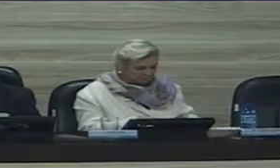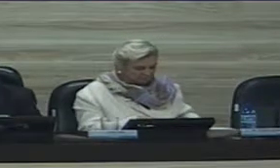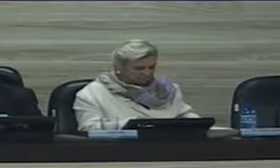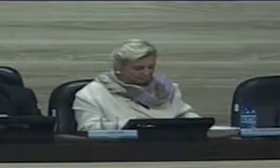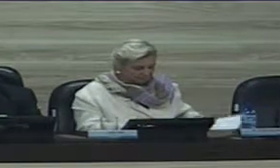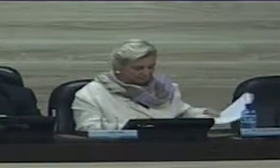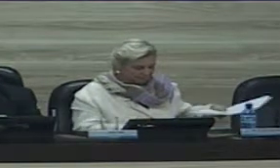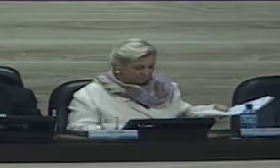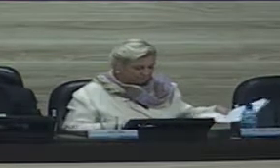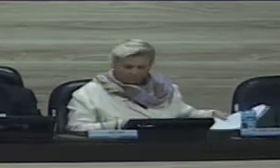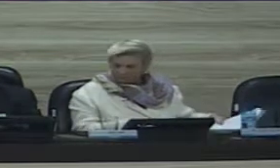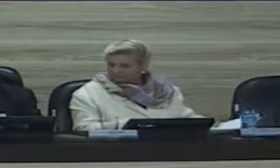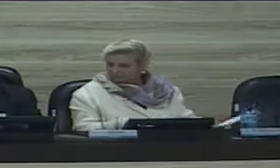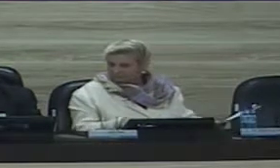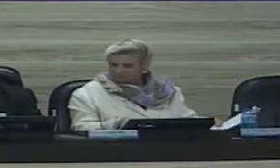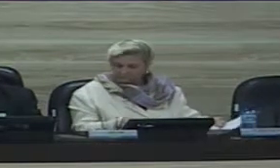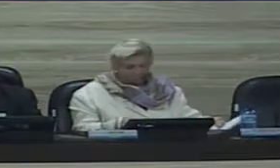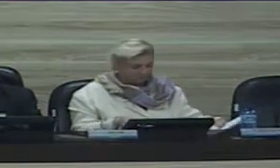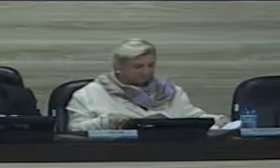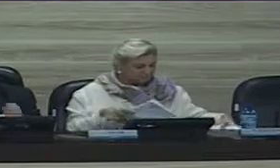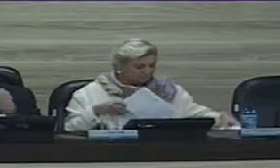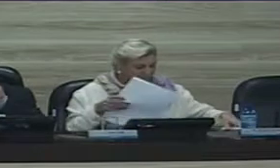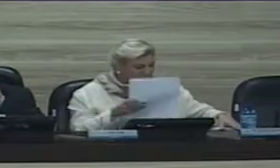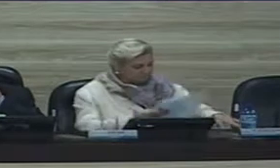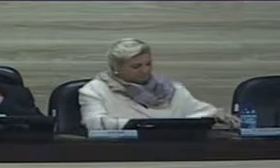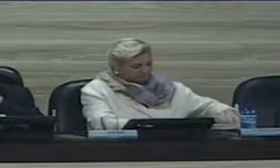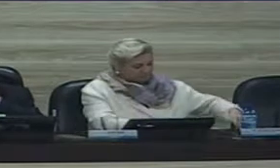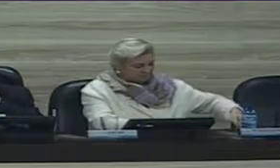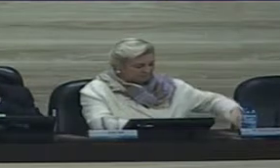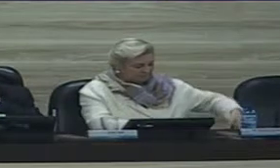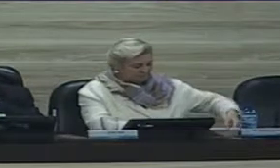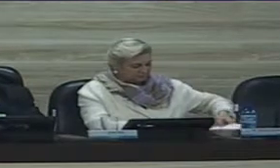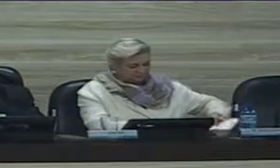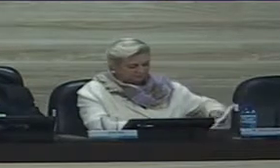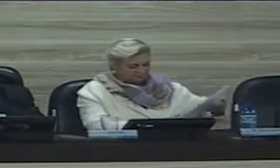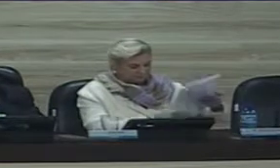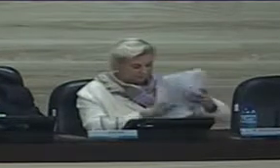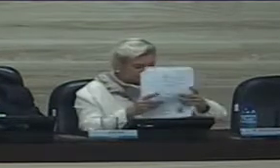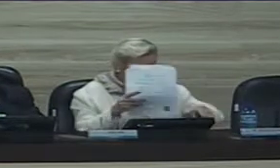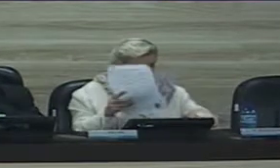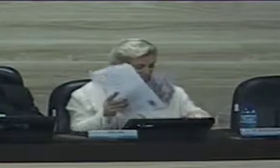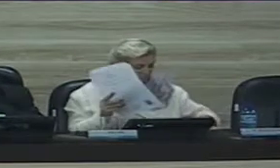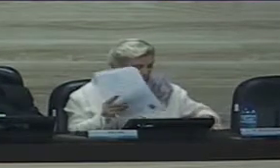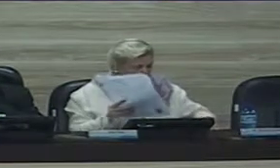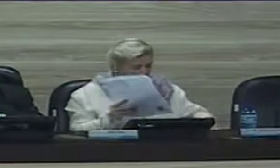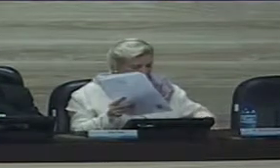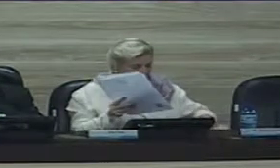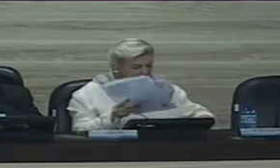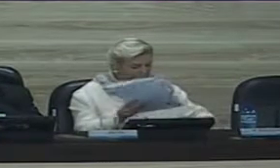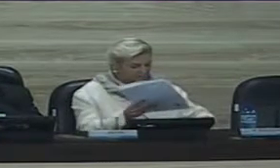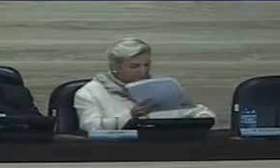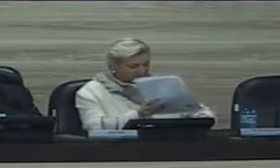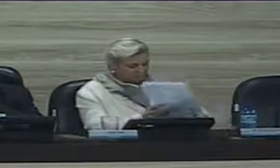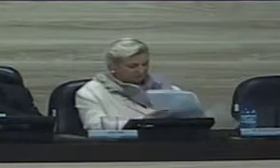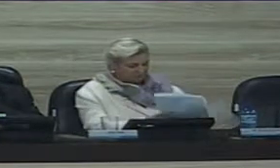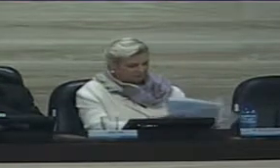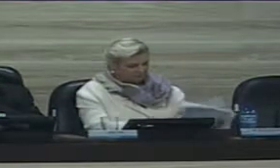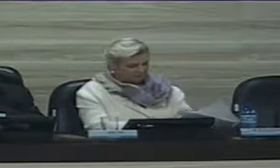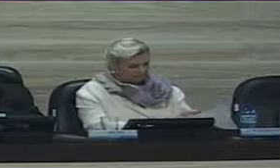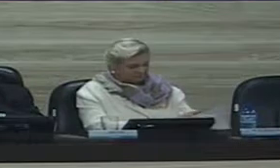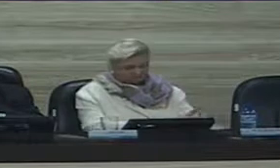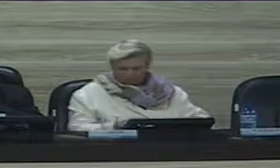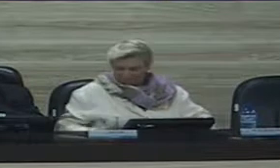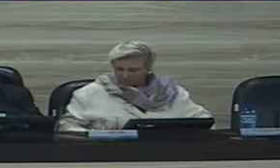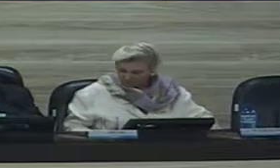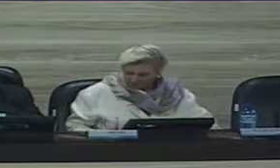discutir o projeto de resolução 32/2001 17 a vereadora constância félix que